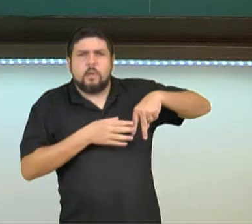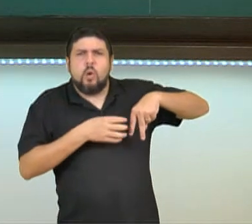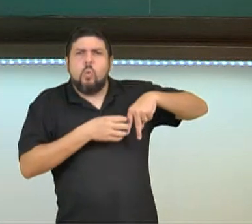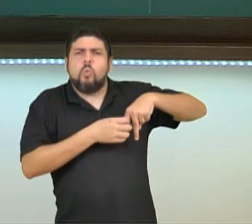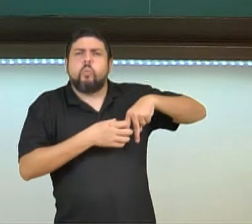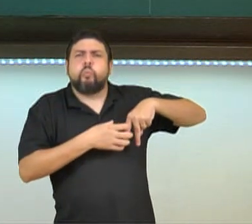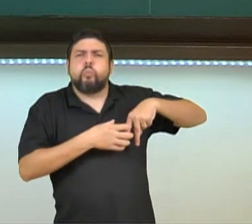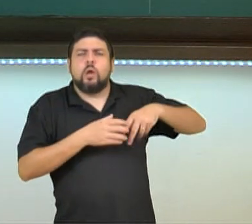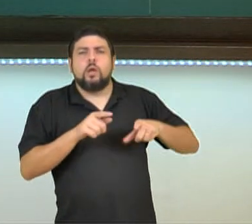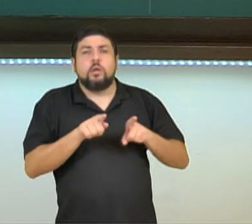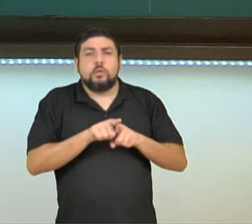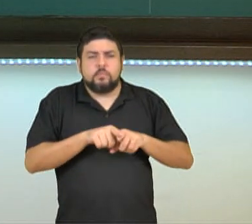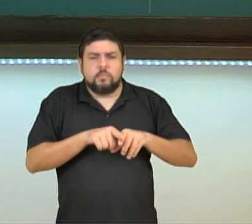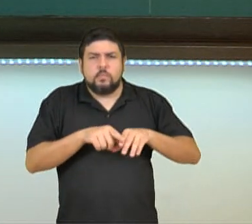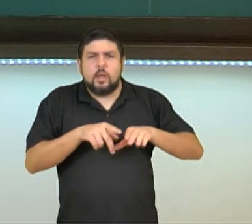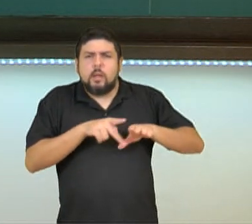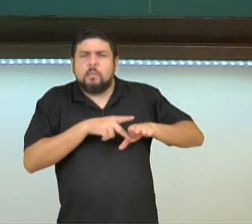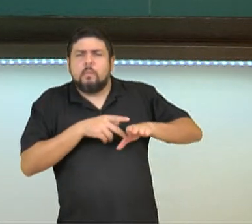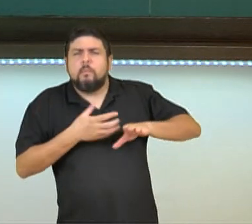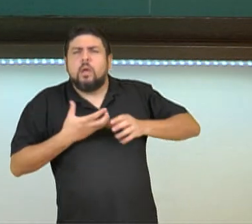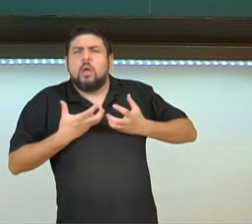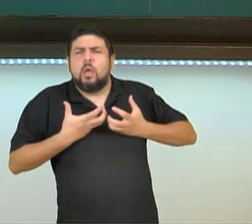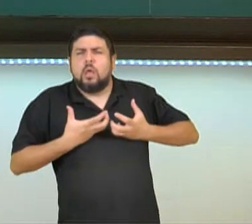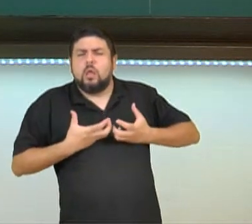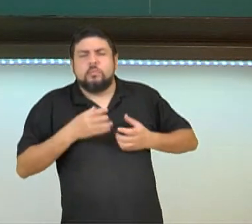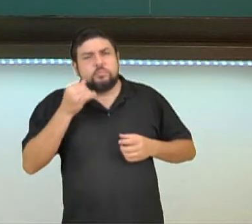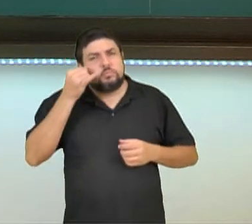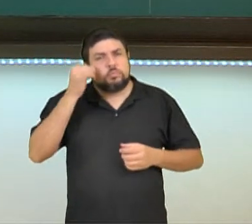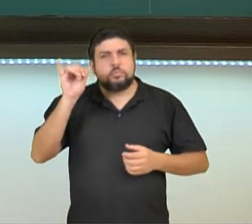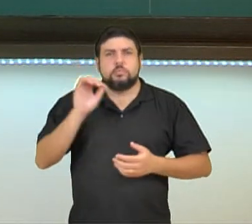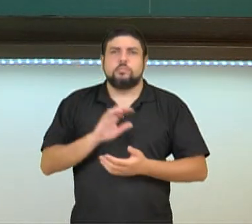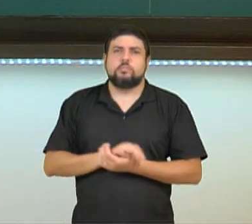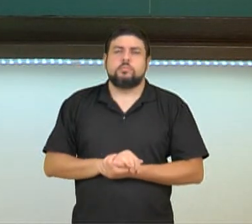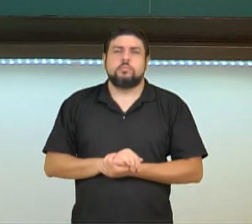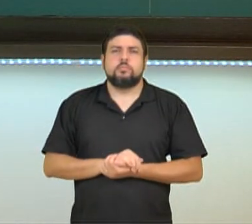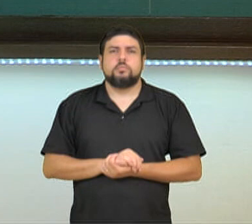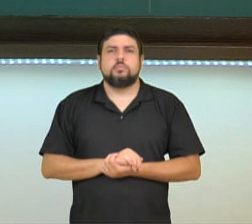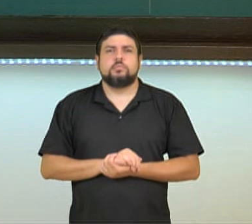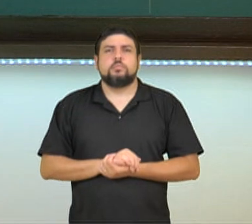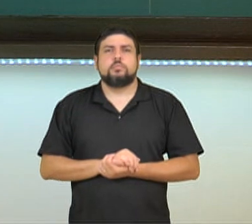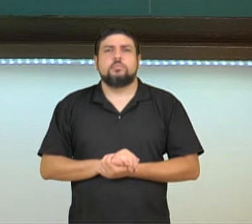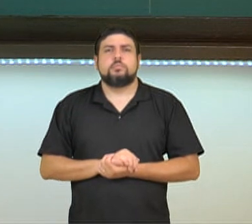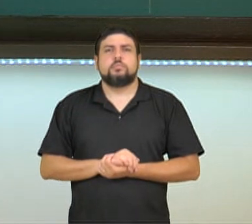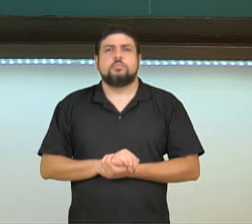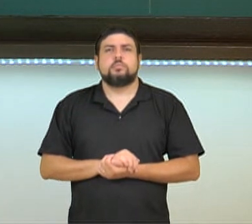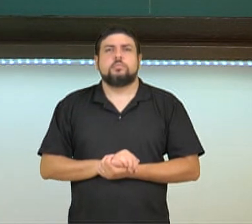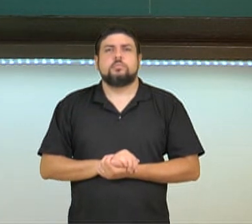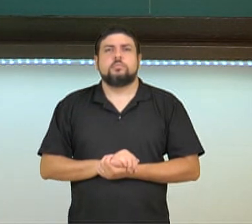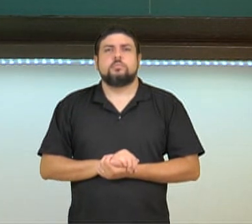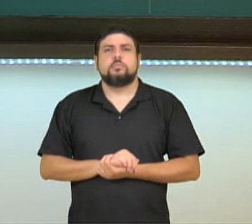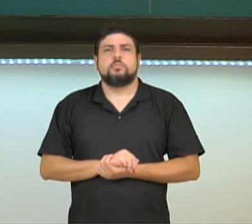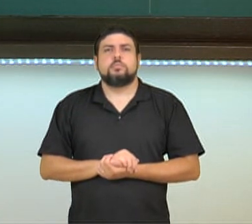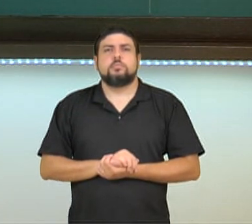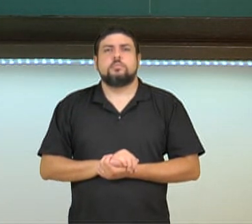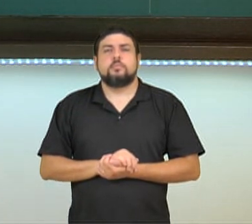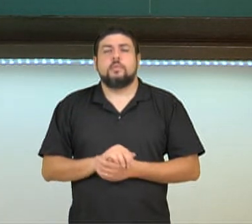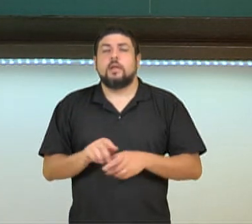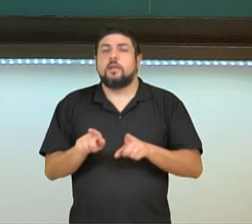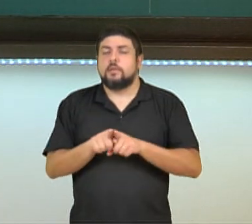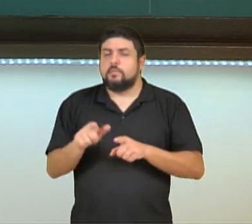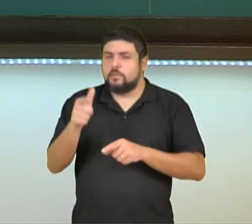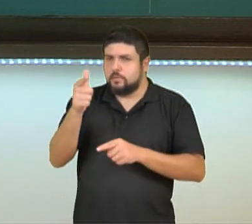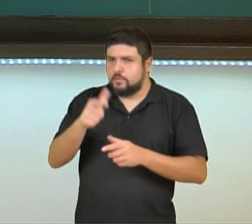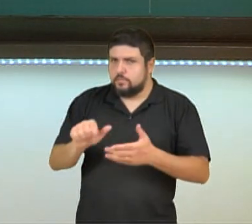de perna cansada, perna pesada. E aí, mais uma questão, essa aqui para